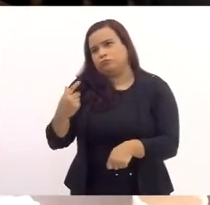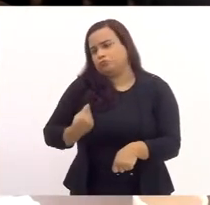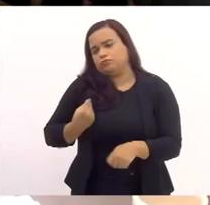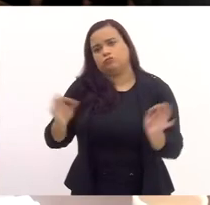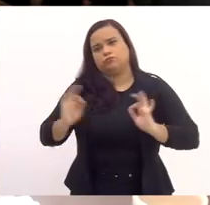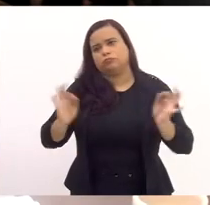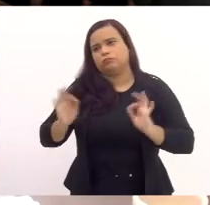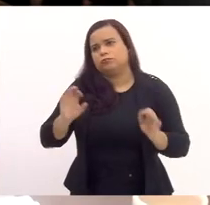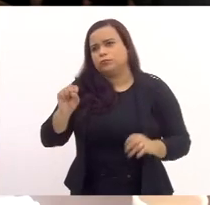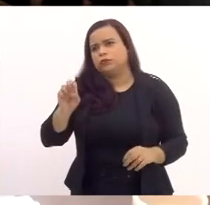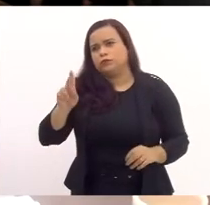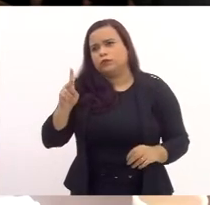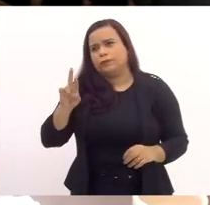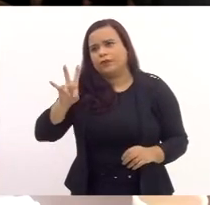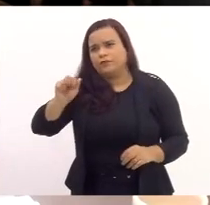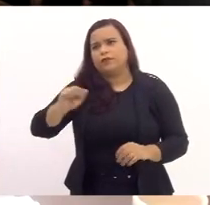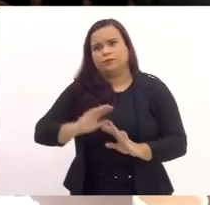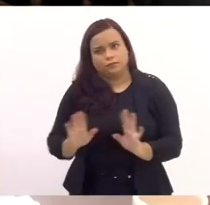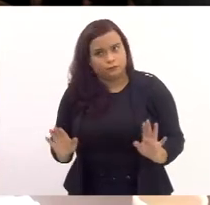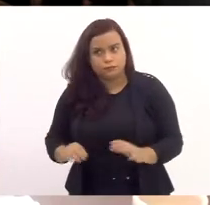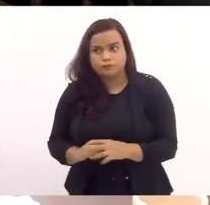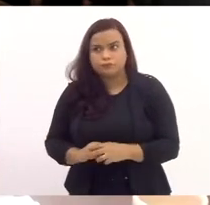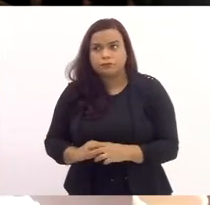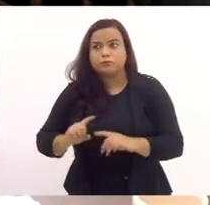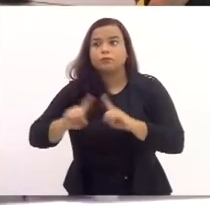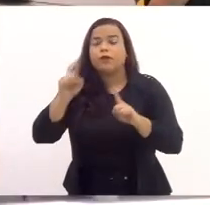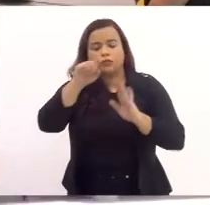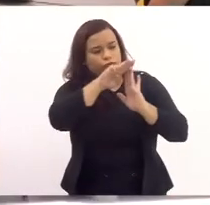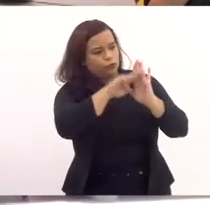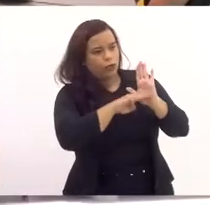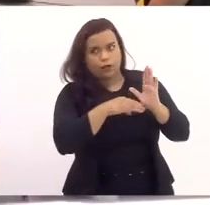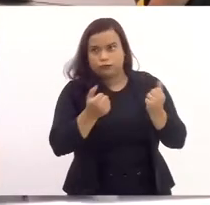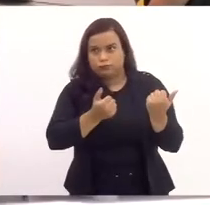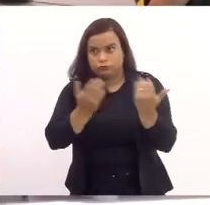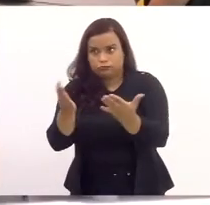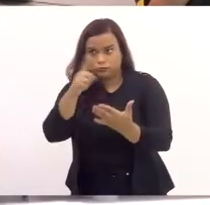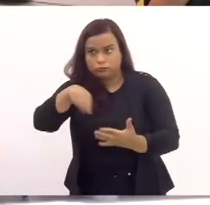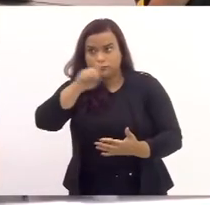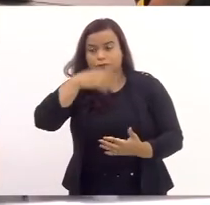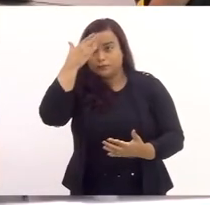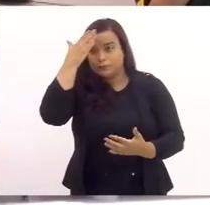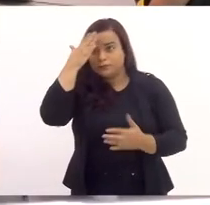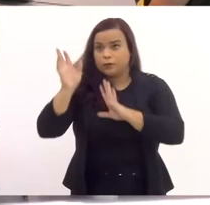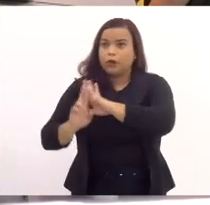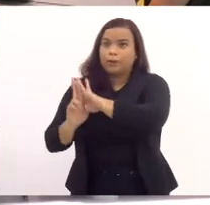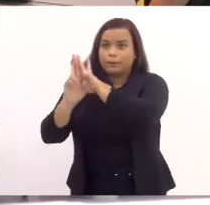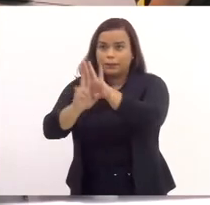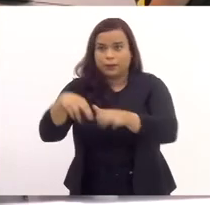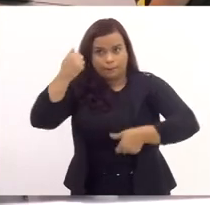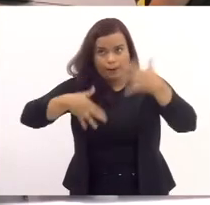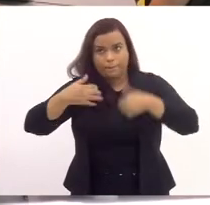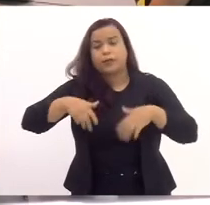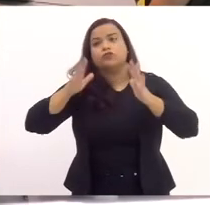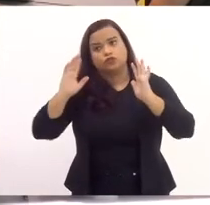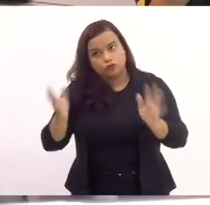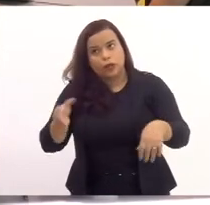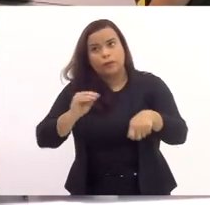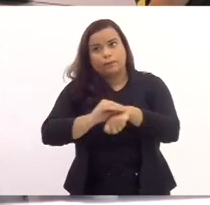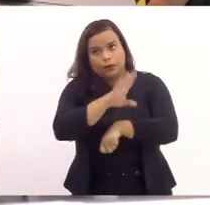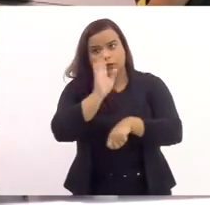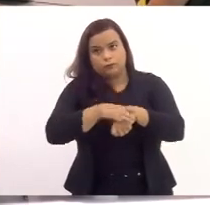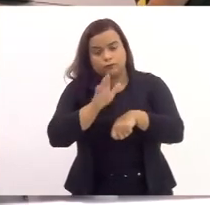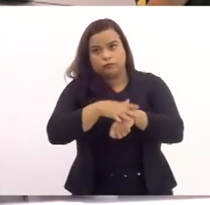a Supervia. Mas os dados que você ouviu agora do representante da Supervia já te bota, né,